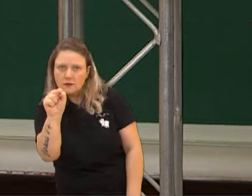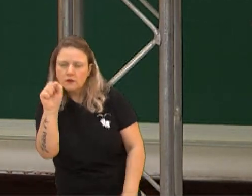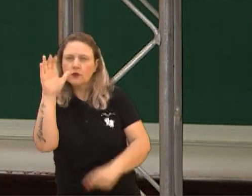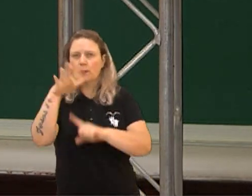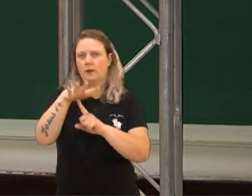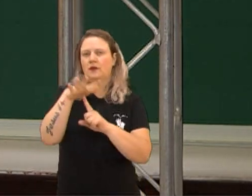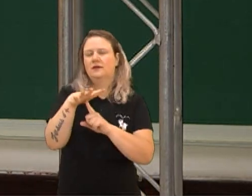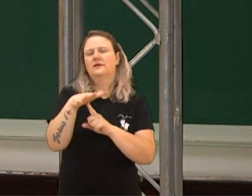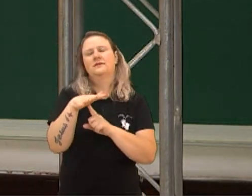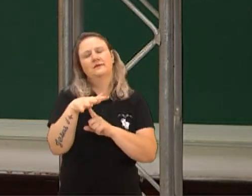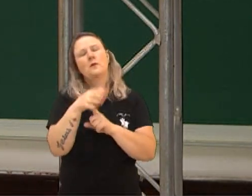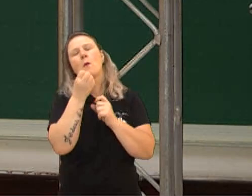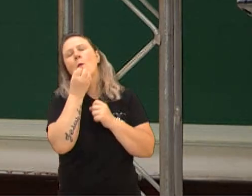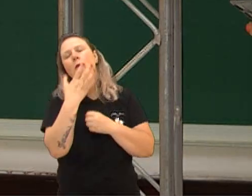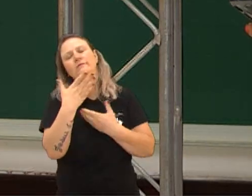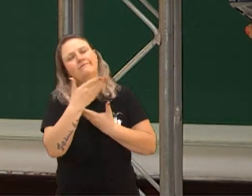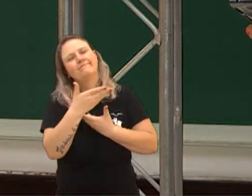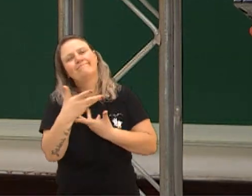esse momento